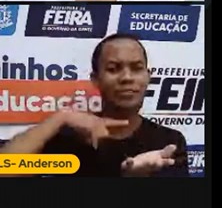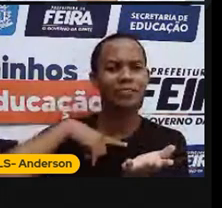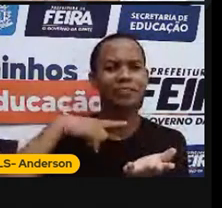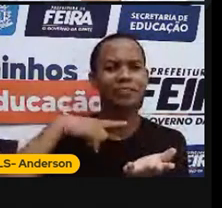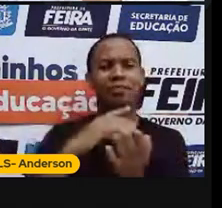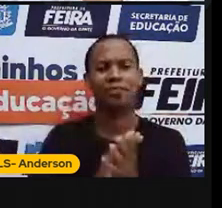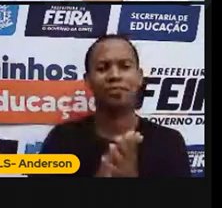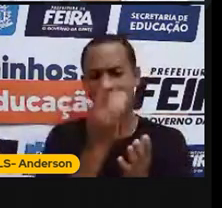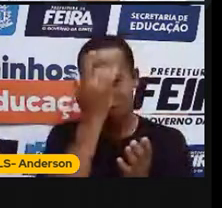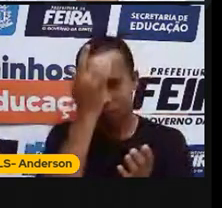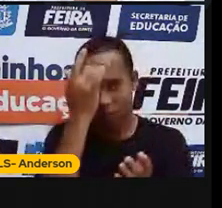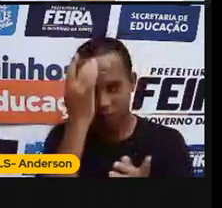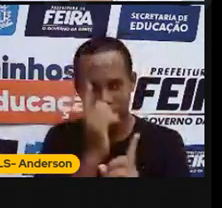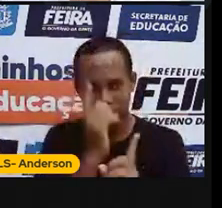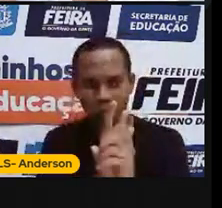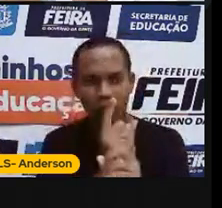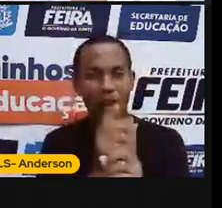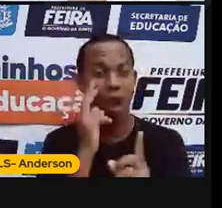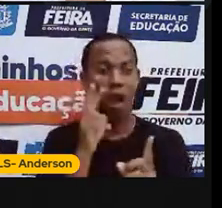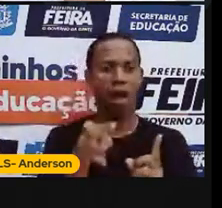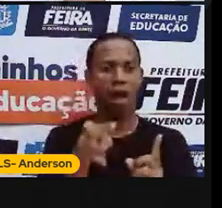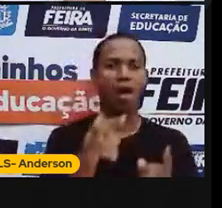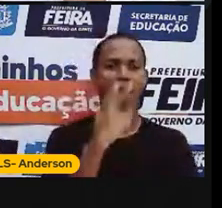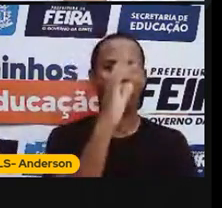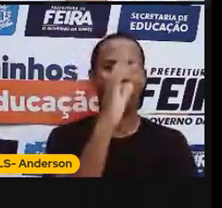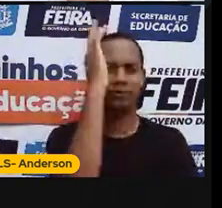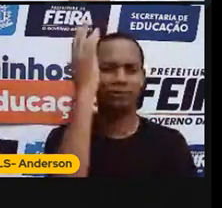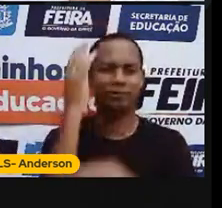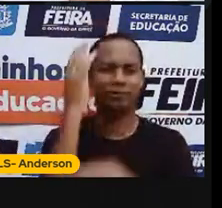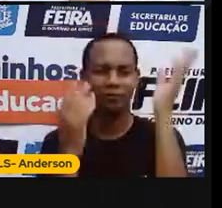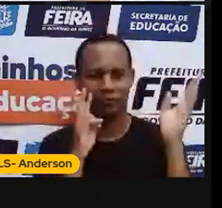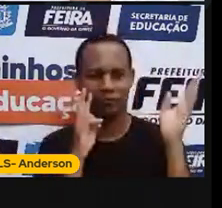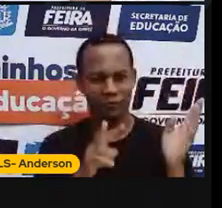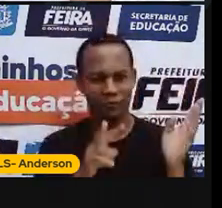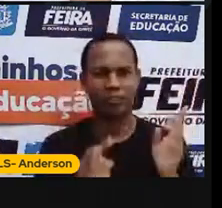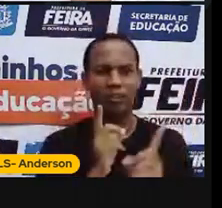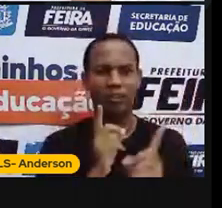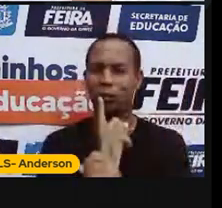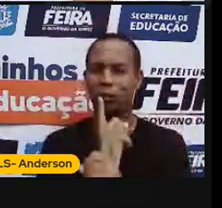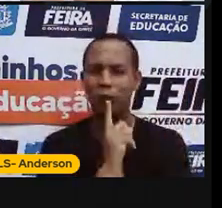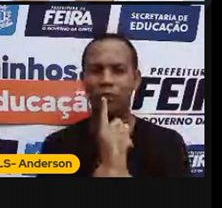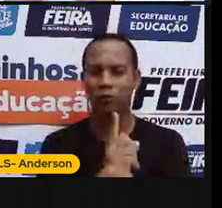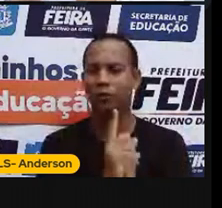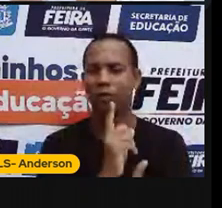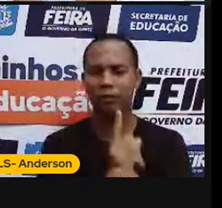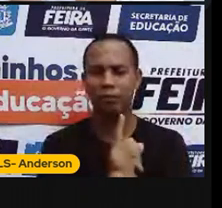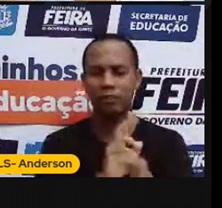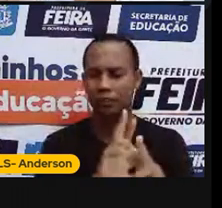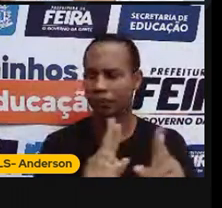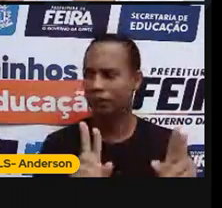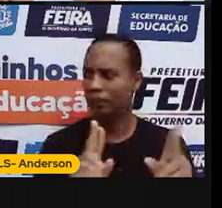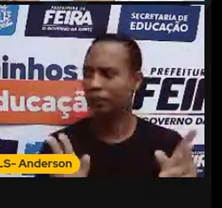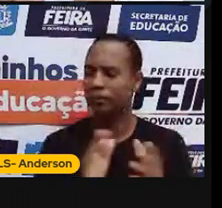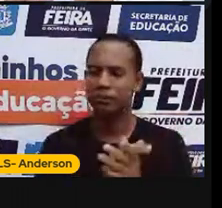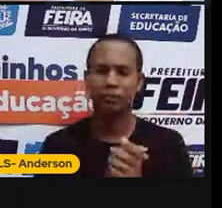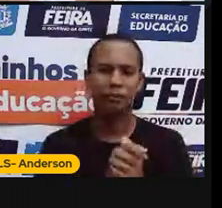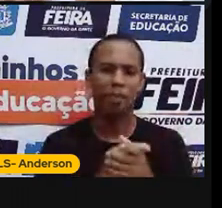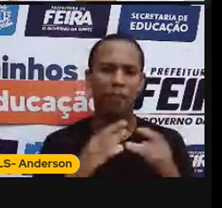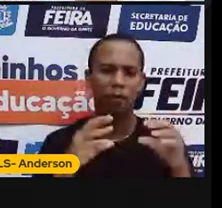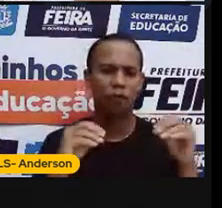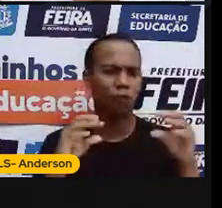É bem fácil, daqueles sacos transparentes, no mercadinho do bairro de vocês, vocês encontram, né, que já está